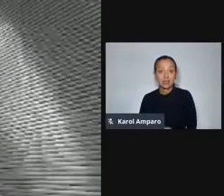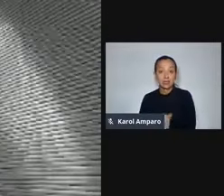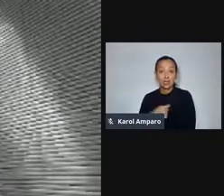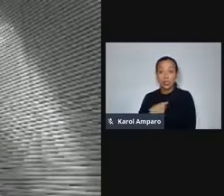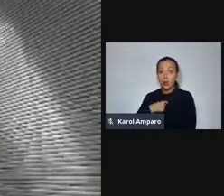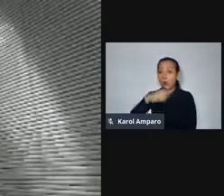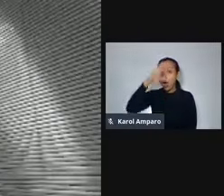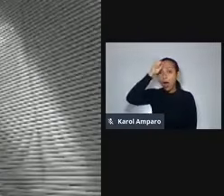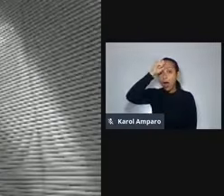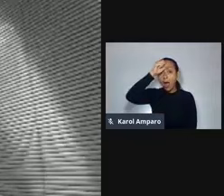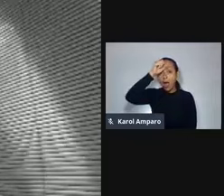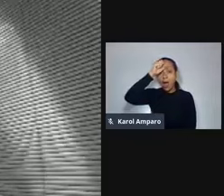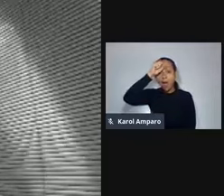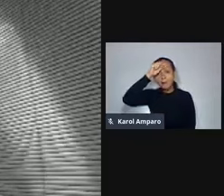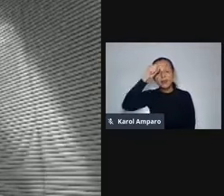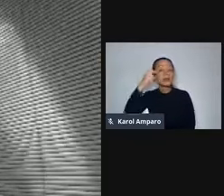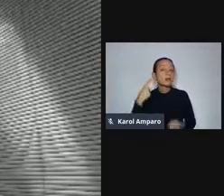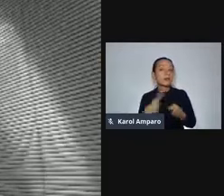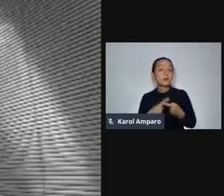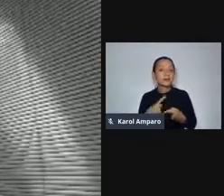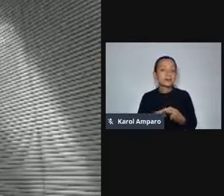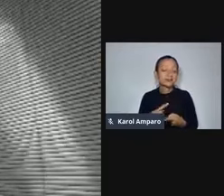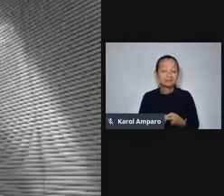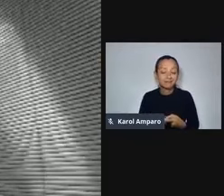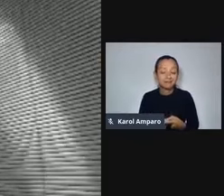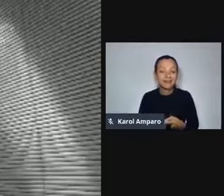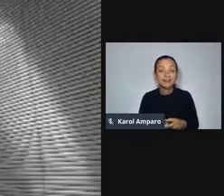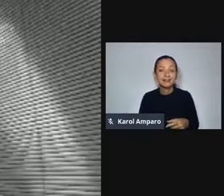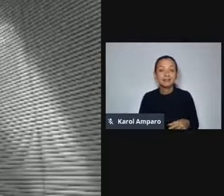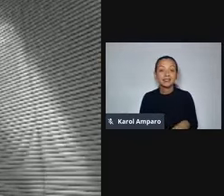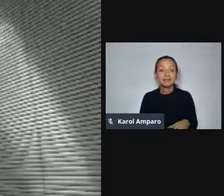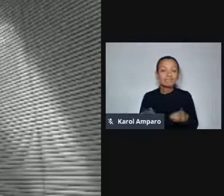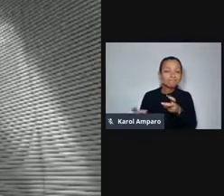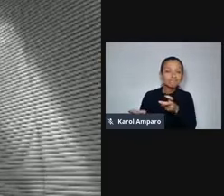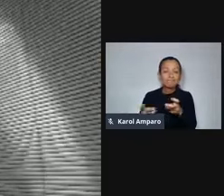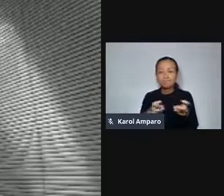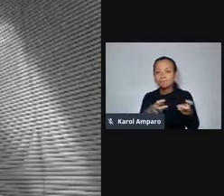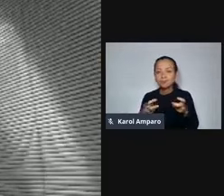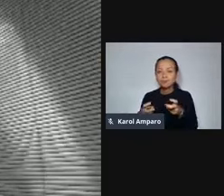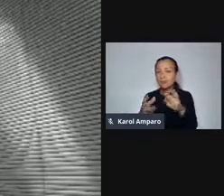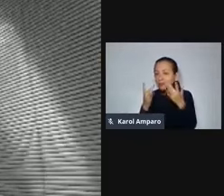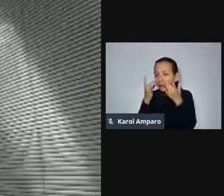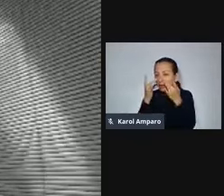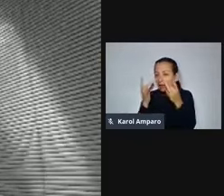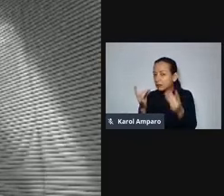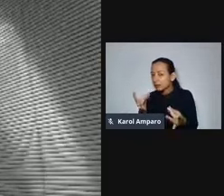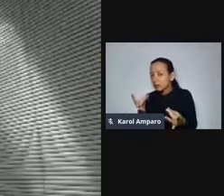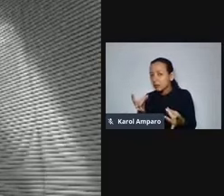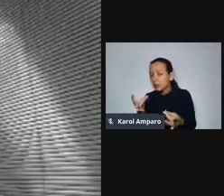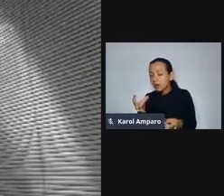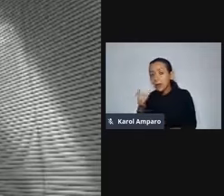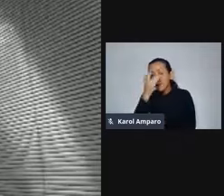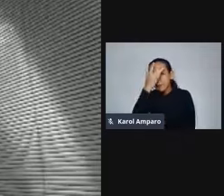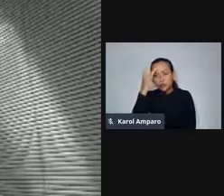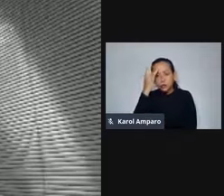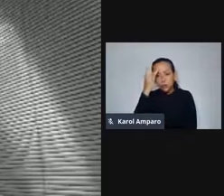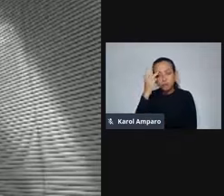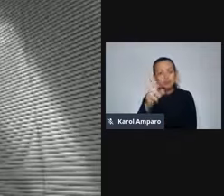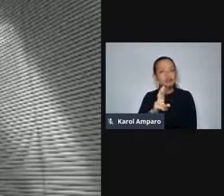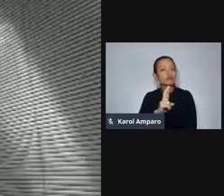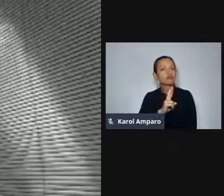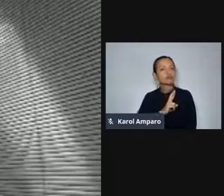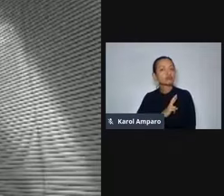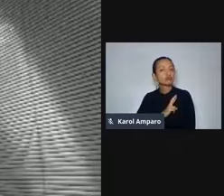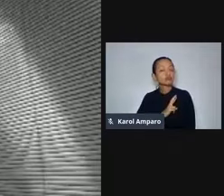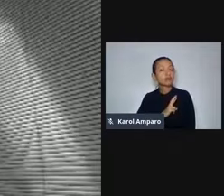Veio de, às vezes, você olhar assim, dar uma atenção e escutar respostas que você nunca teve em lugares